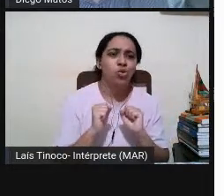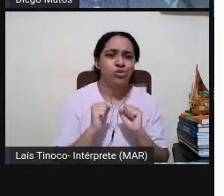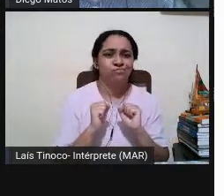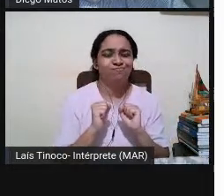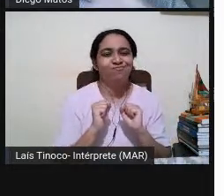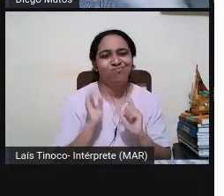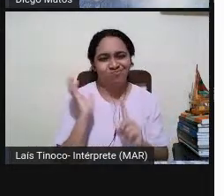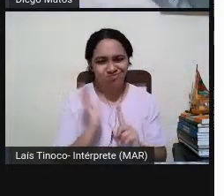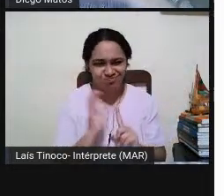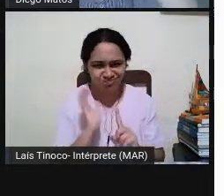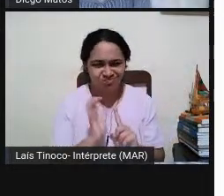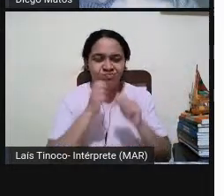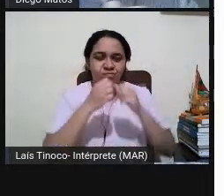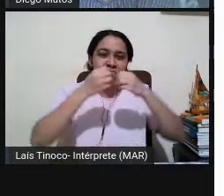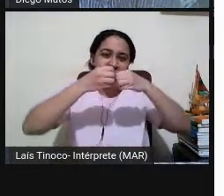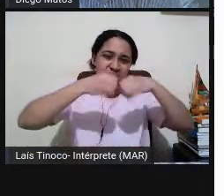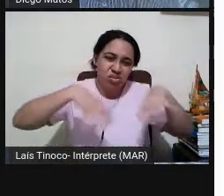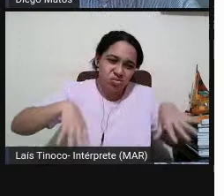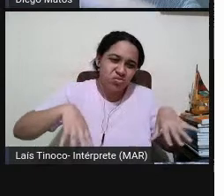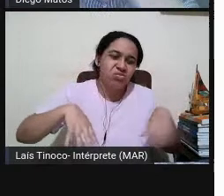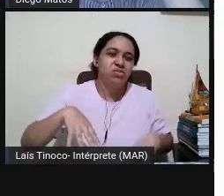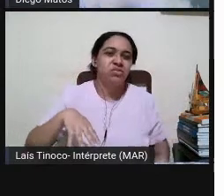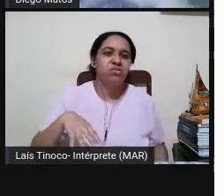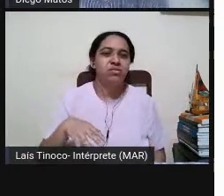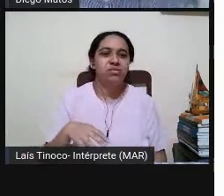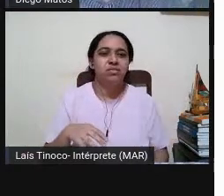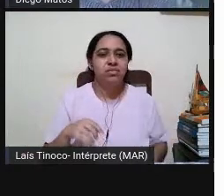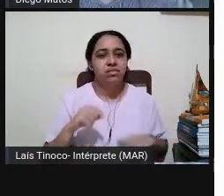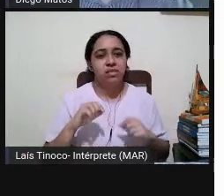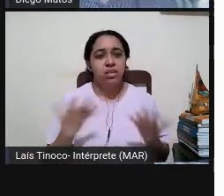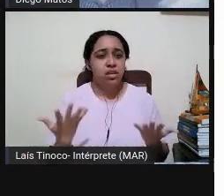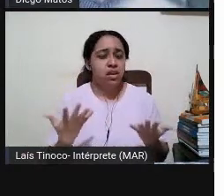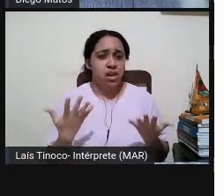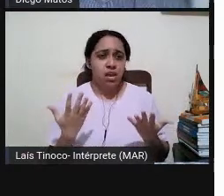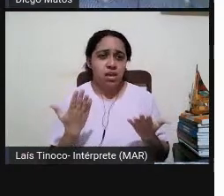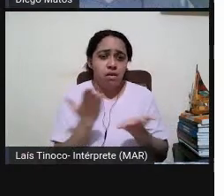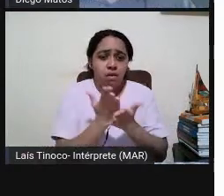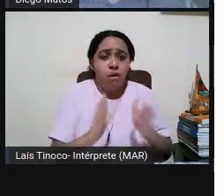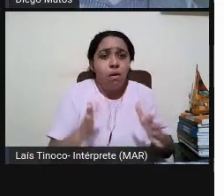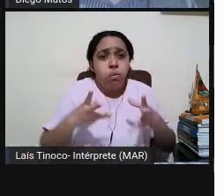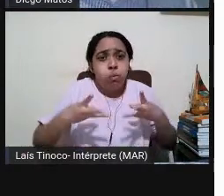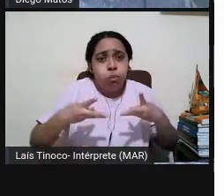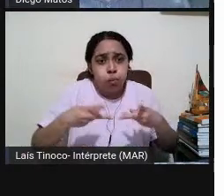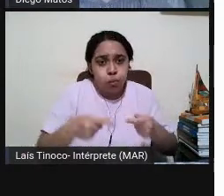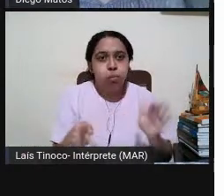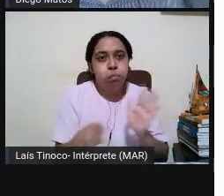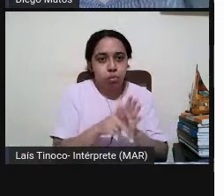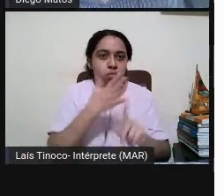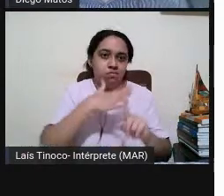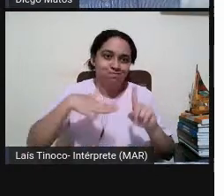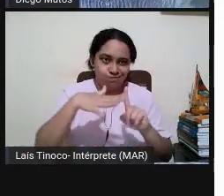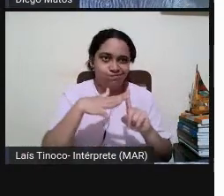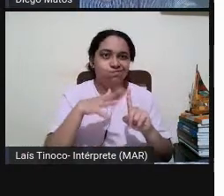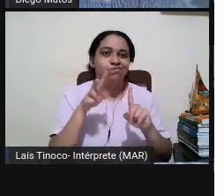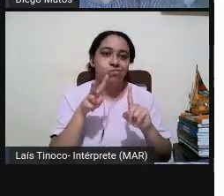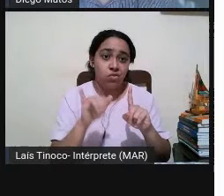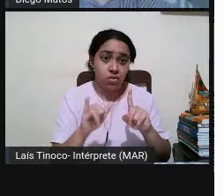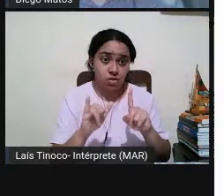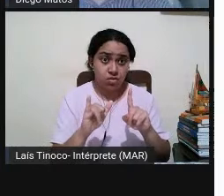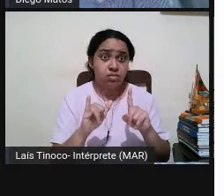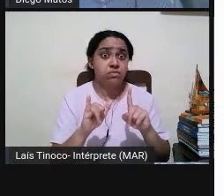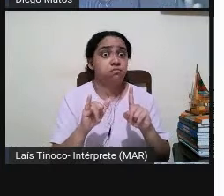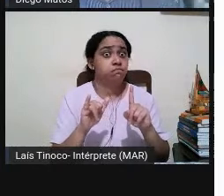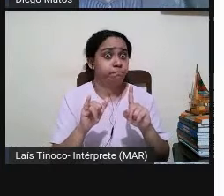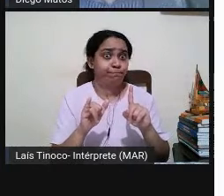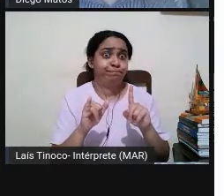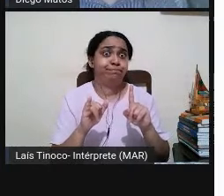impactos é pode vir a causar eventos de destruição tá do meio ambiente de forma considerável